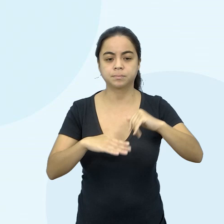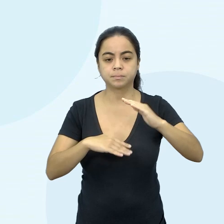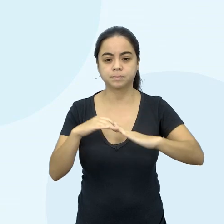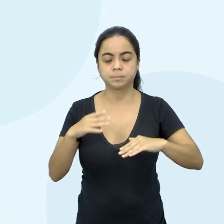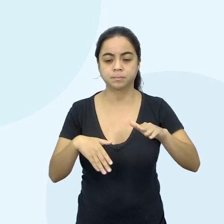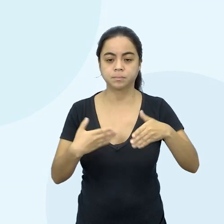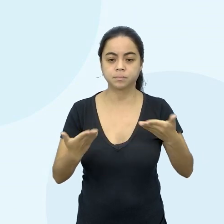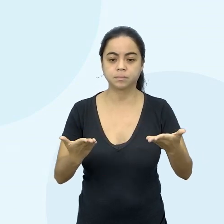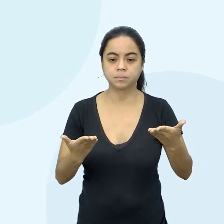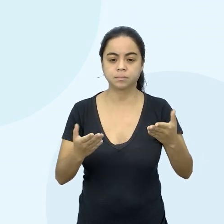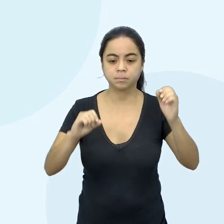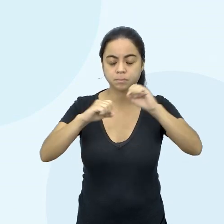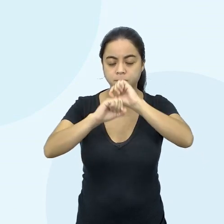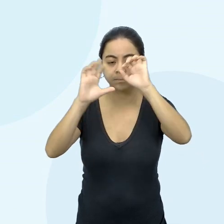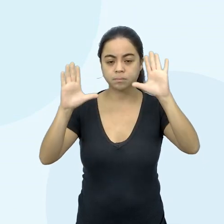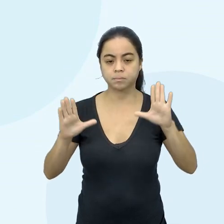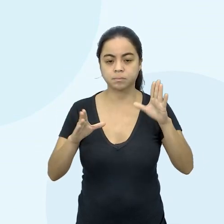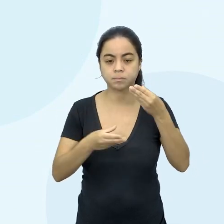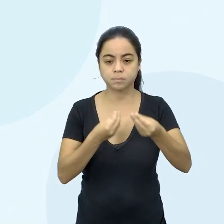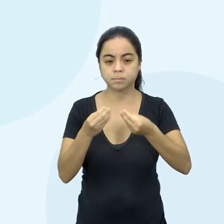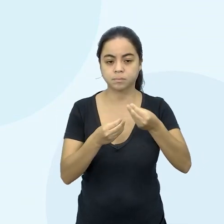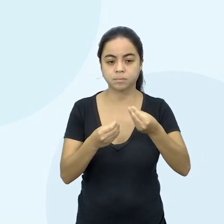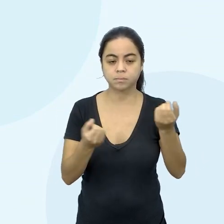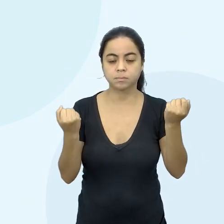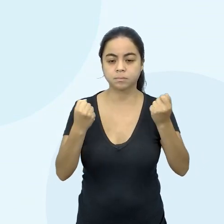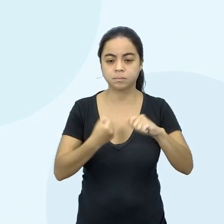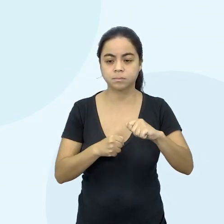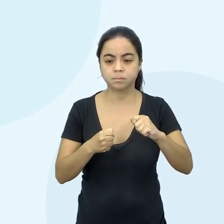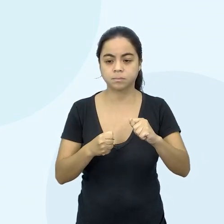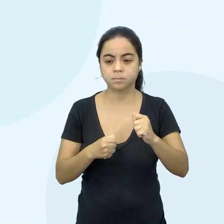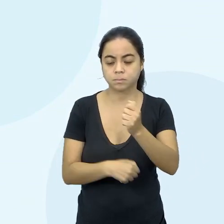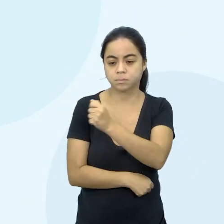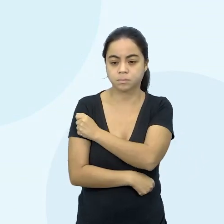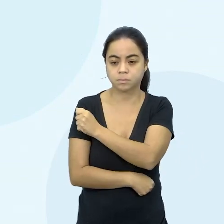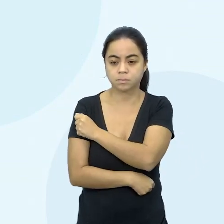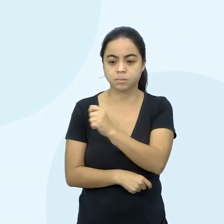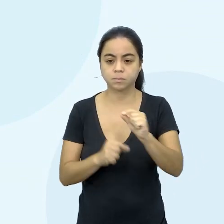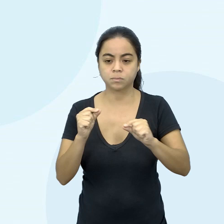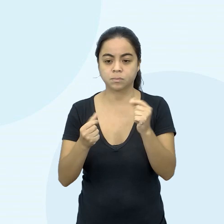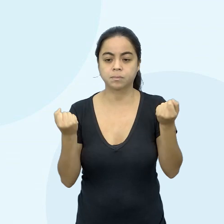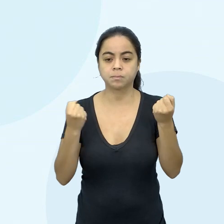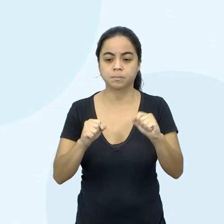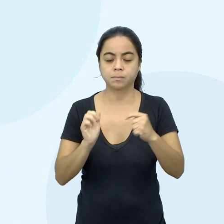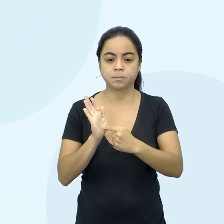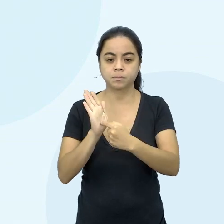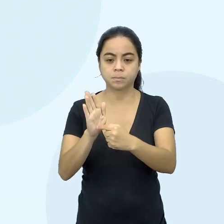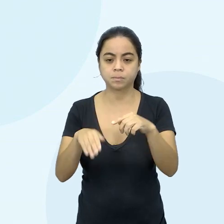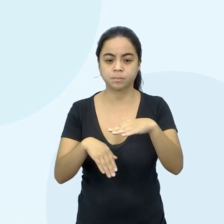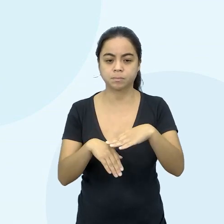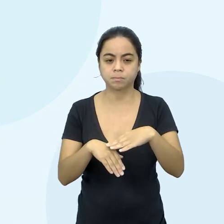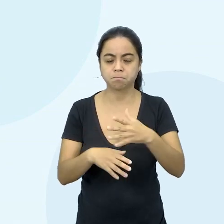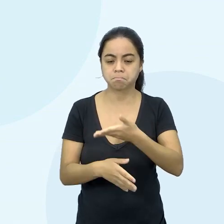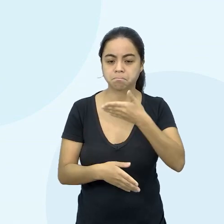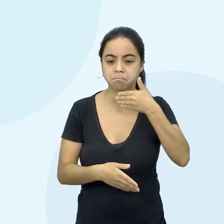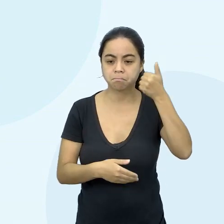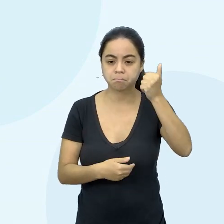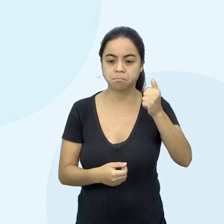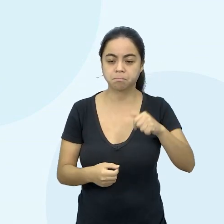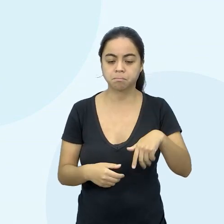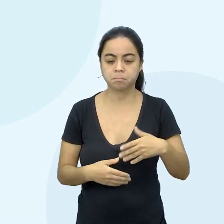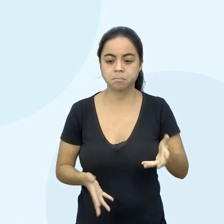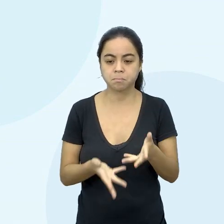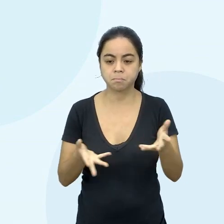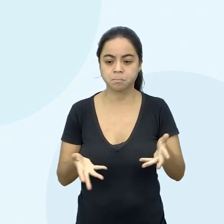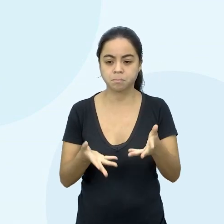que fique clara quais são as possibilidades com os estudantes e o que poderia apresentar melhor engajamento sem perder o foco na habilidade